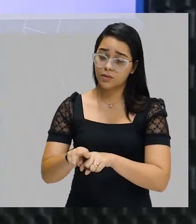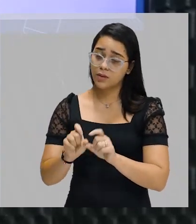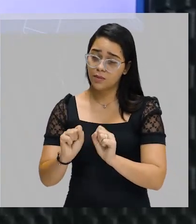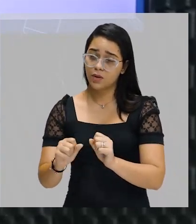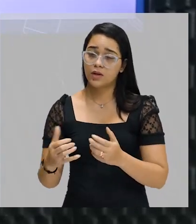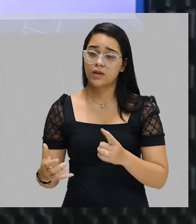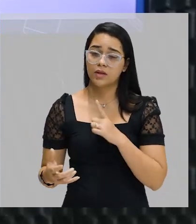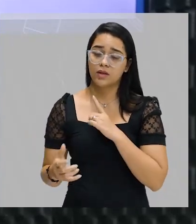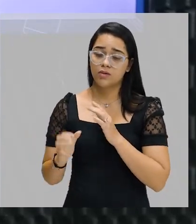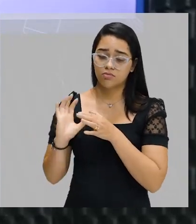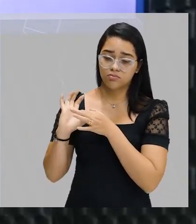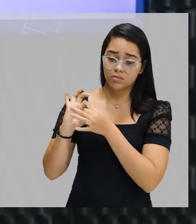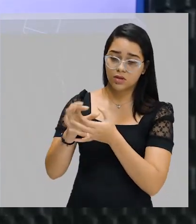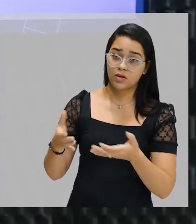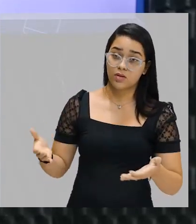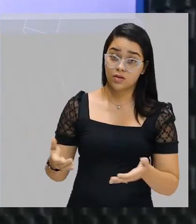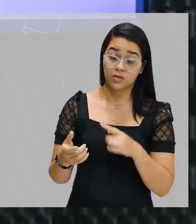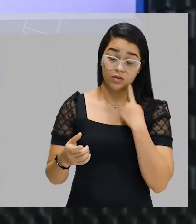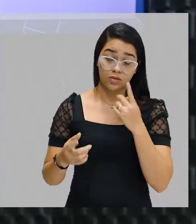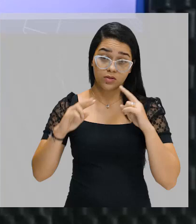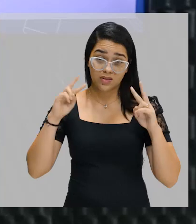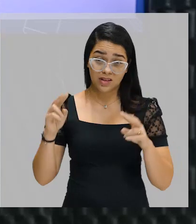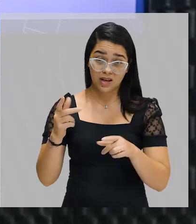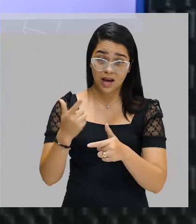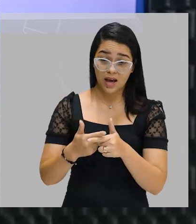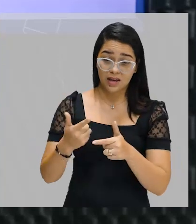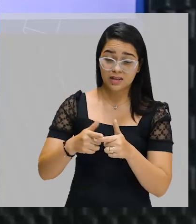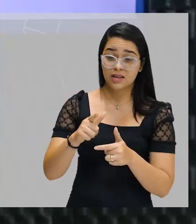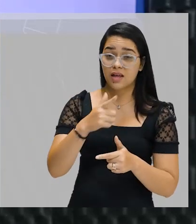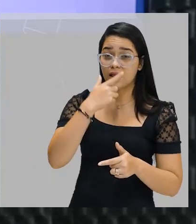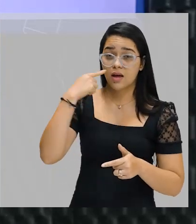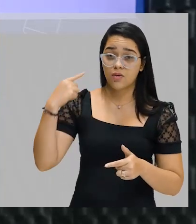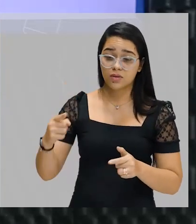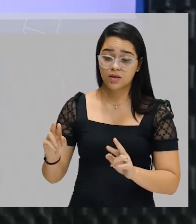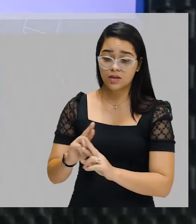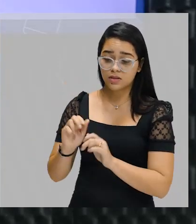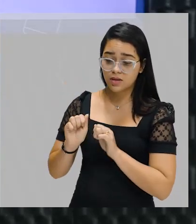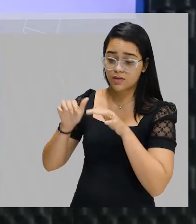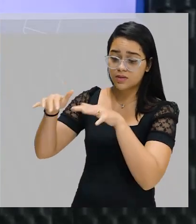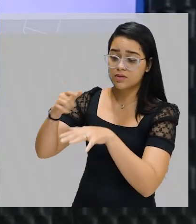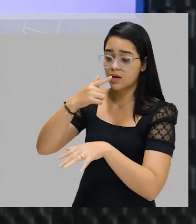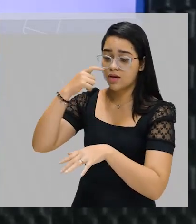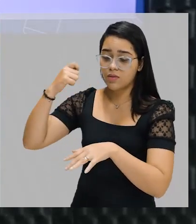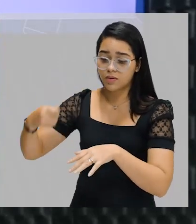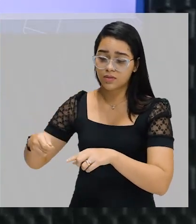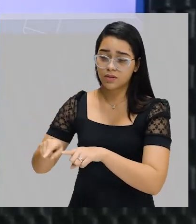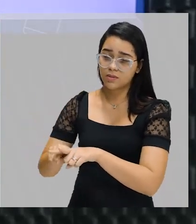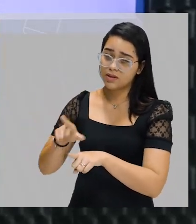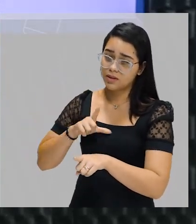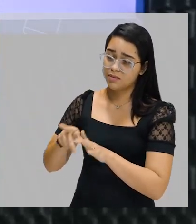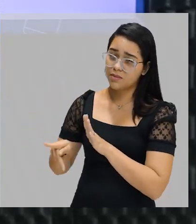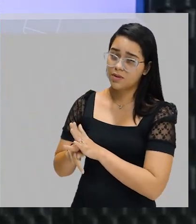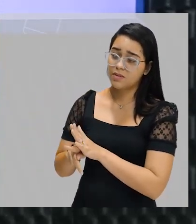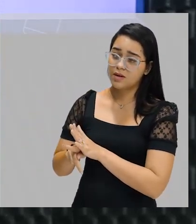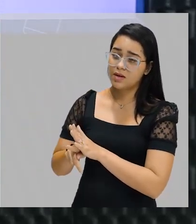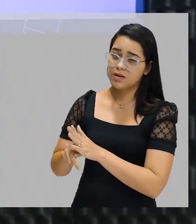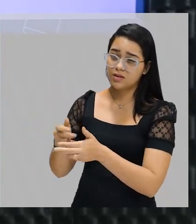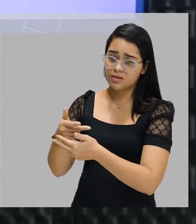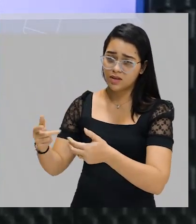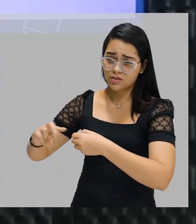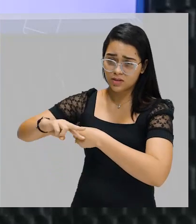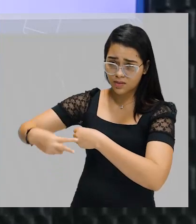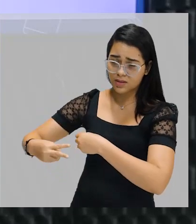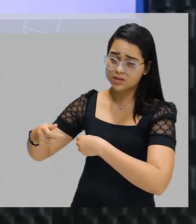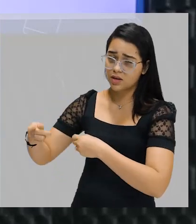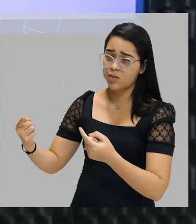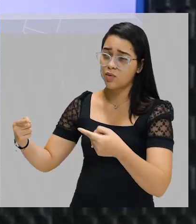é, vou te contextualizar agora, nós estamos vendo a crise da Rússia, né, em relação à invasão da Ucrânia, e as sanções econômicas que estão acontecendo a essas. E existe